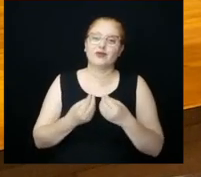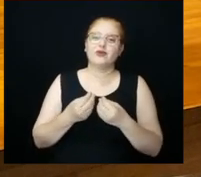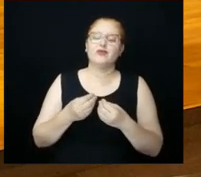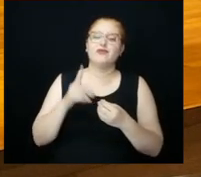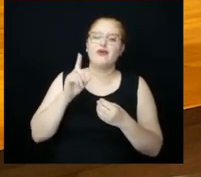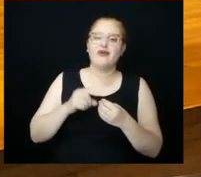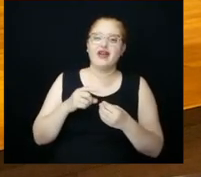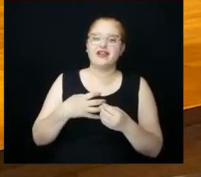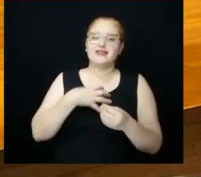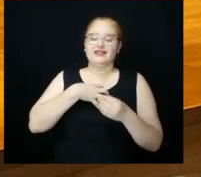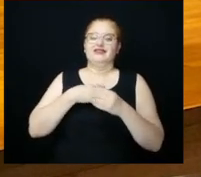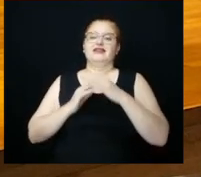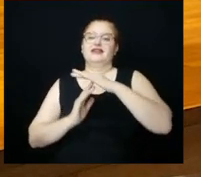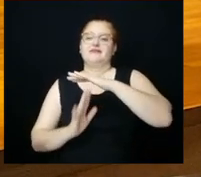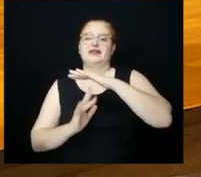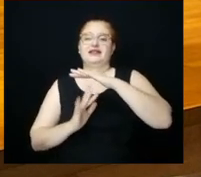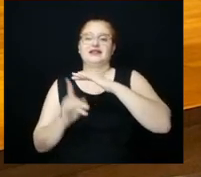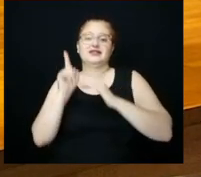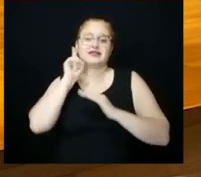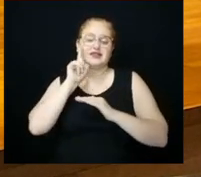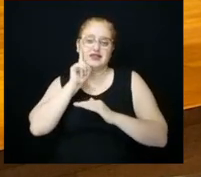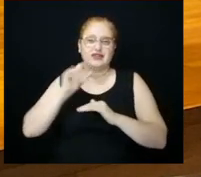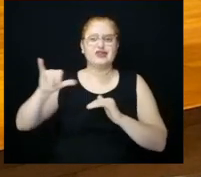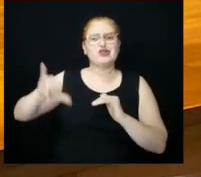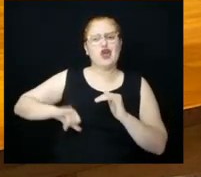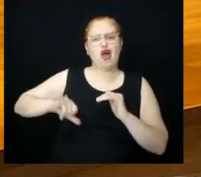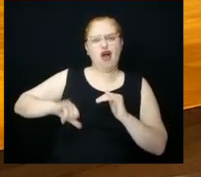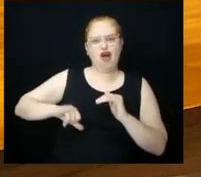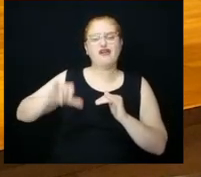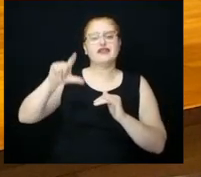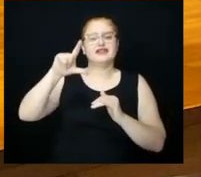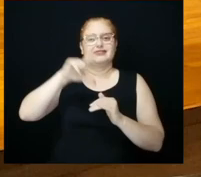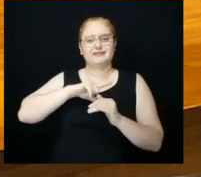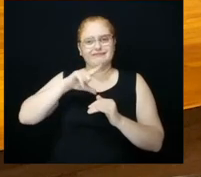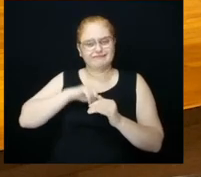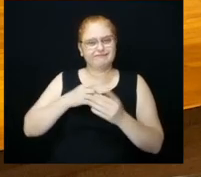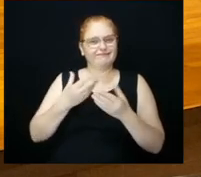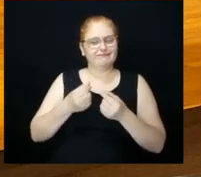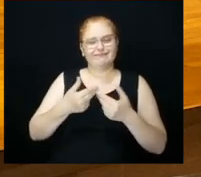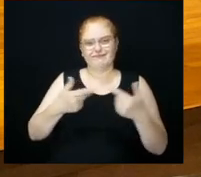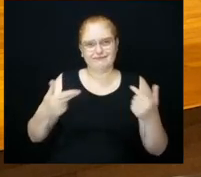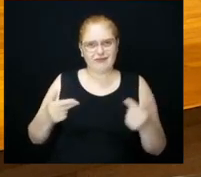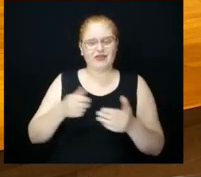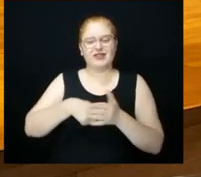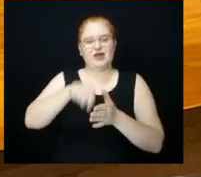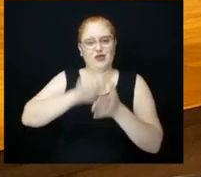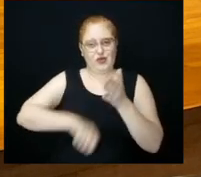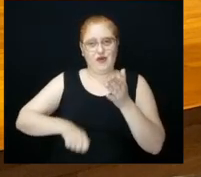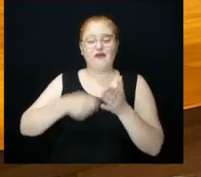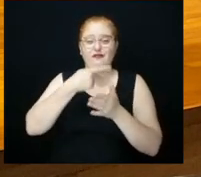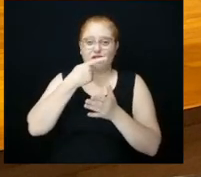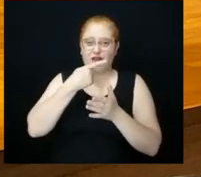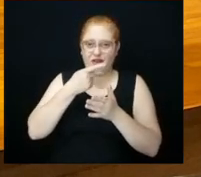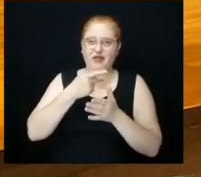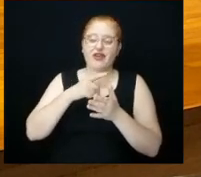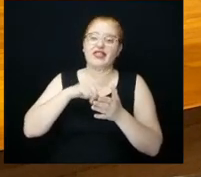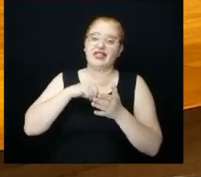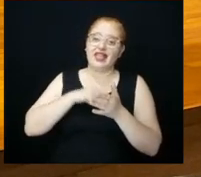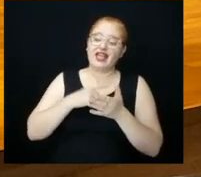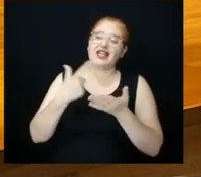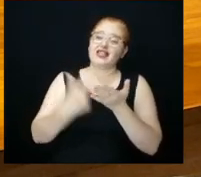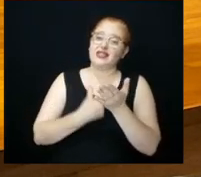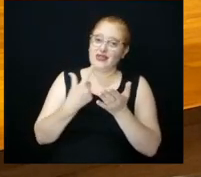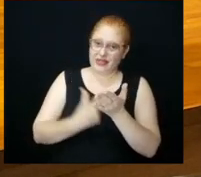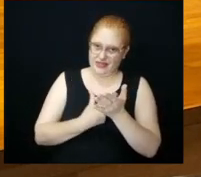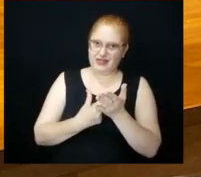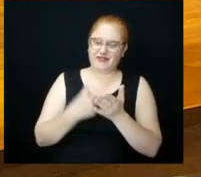imigrante nos Estados Unidos. Ela sofre muito, né? Então, todas essas questões anteriores que a Chimamanda traz aparecem aqui através